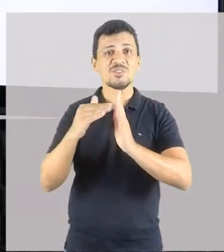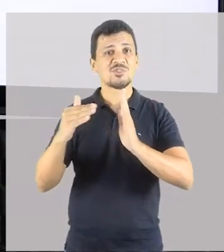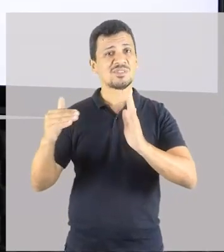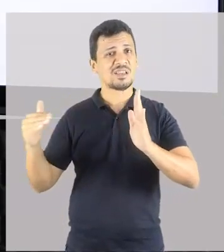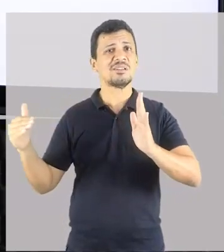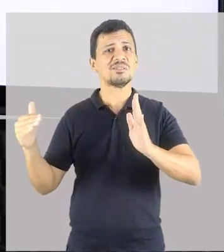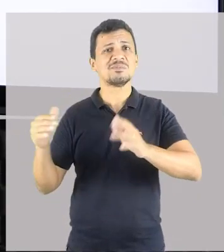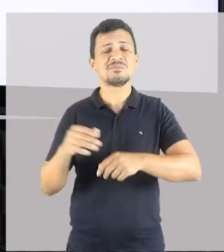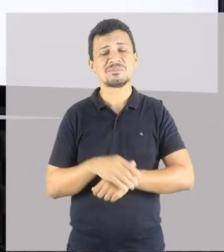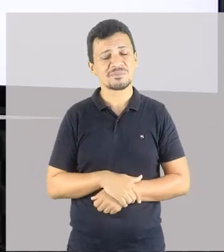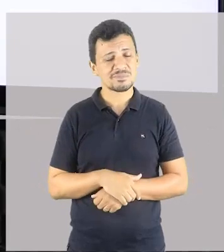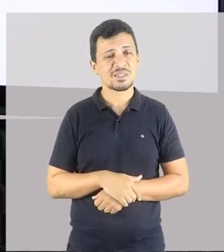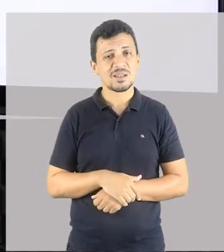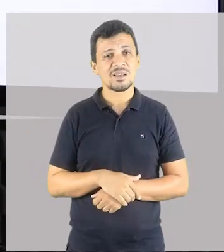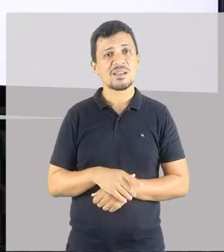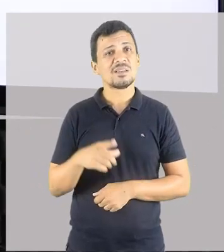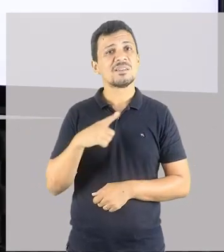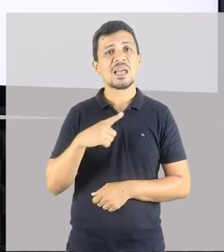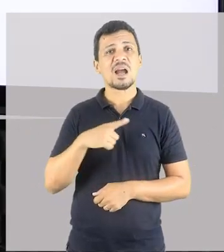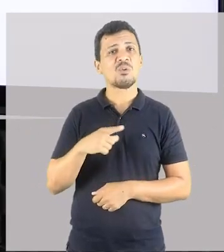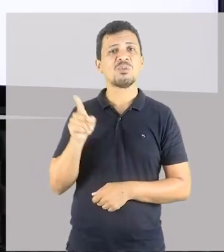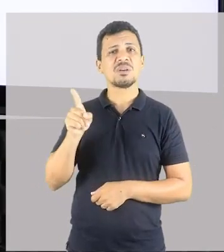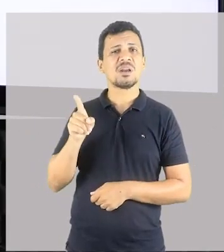estética, até mesmo nos moldes